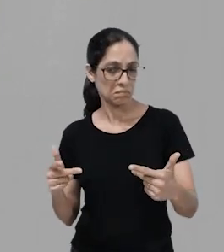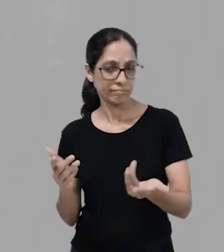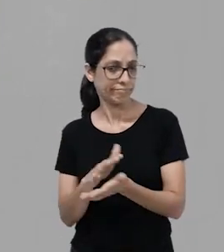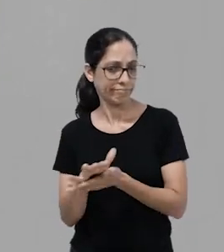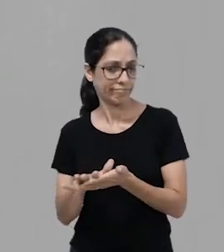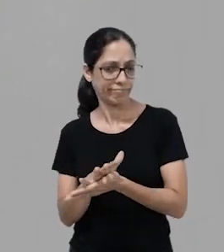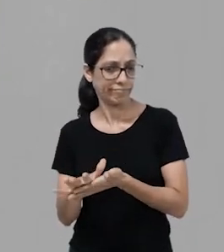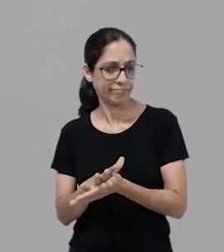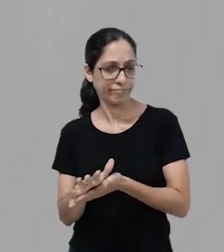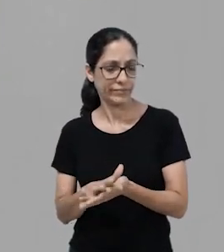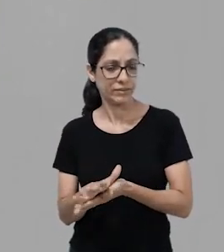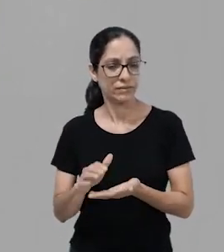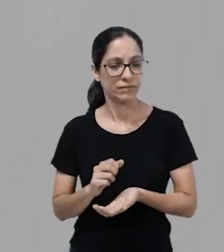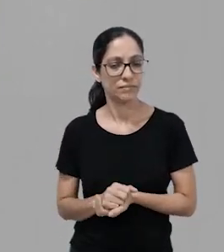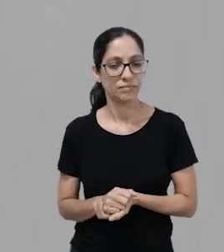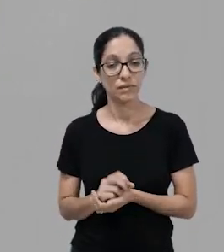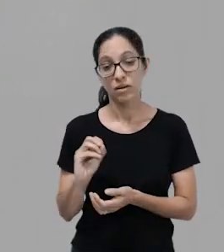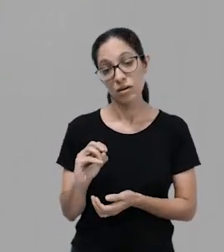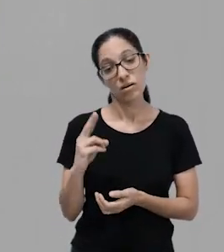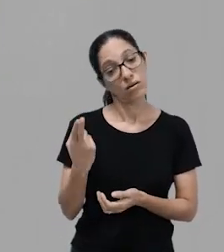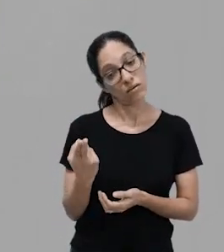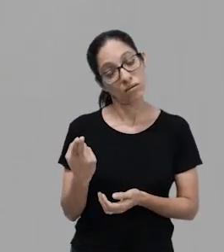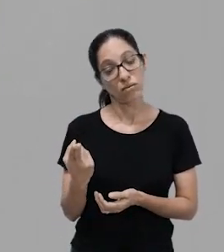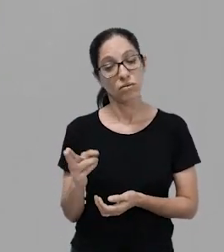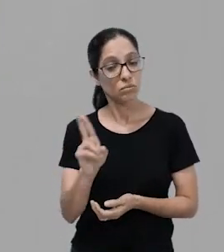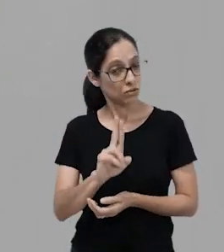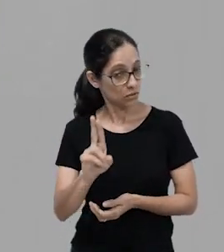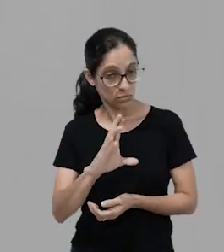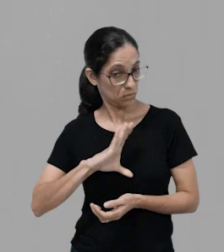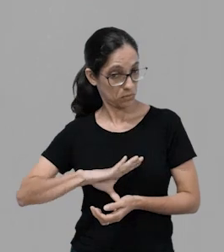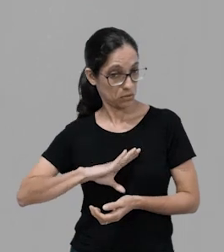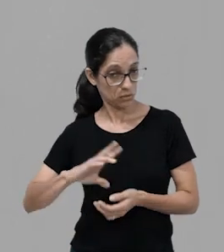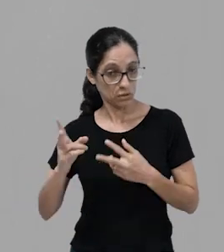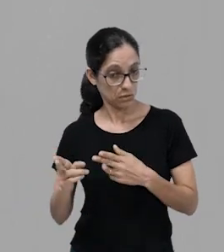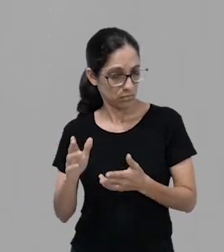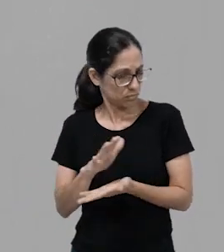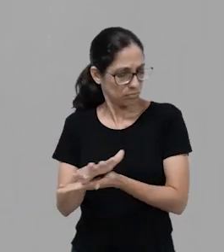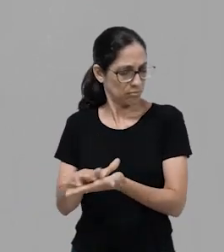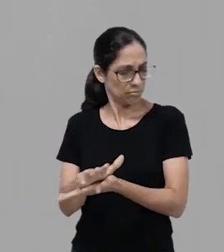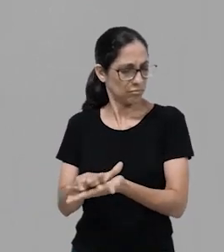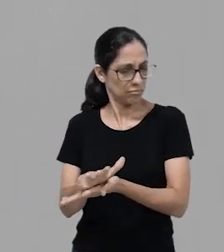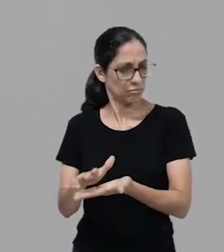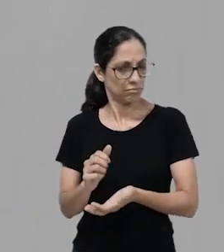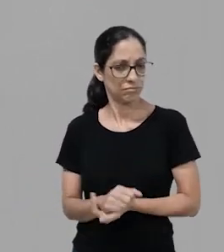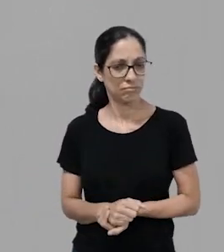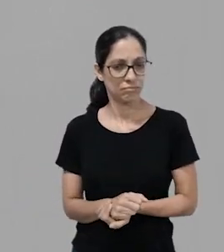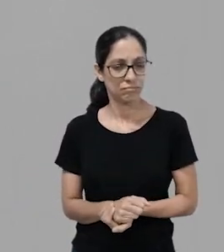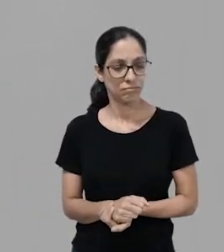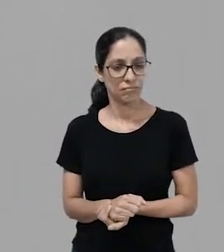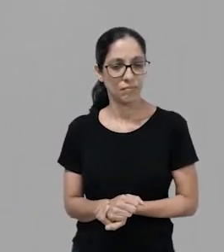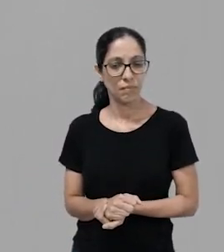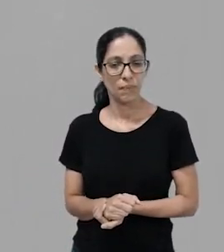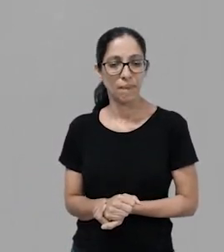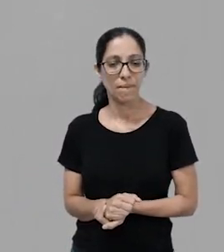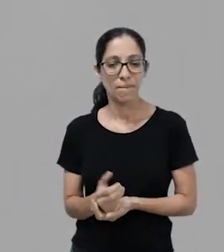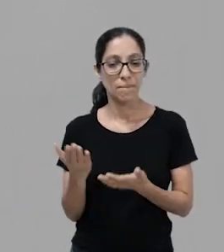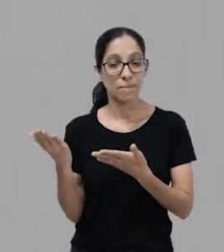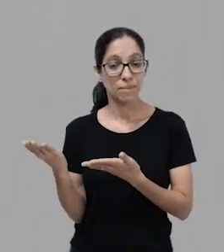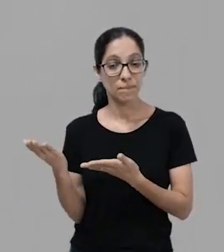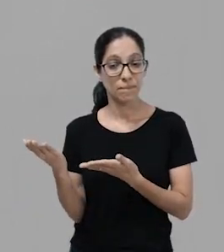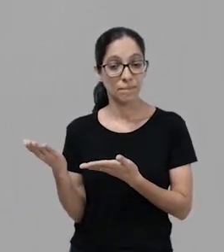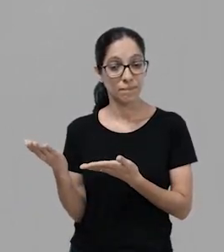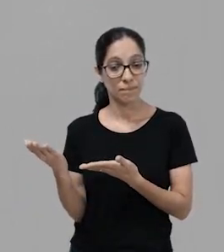nenhuma. Nenhuma coisa. Ou, como a gente usa em português, nada. Bom?